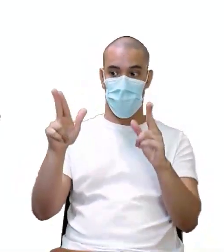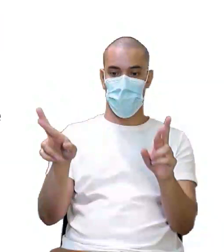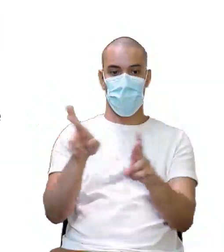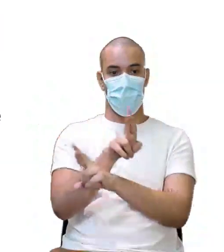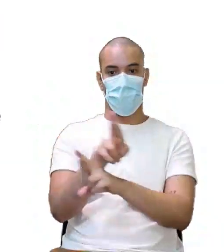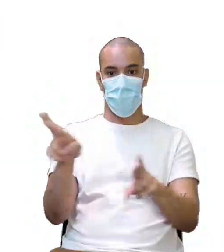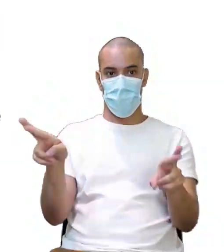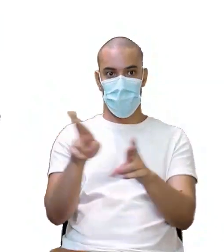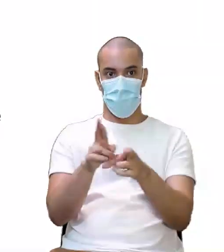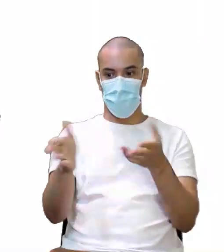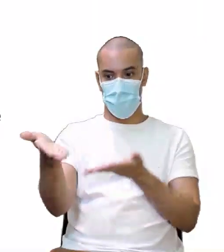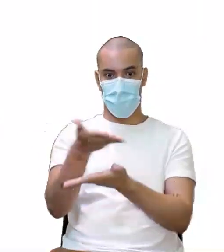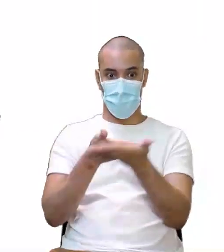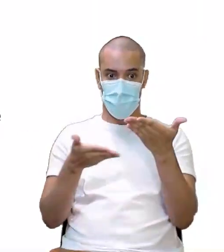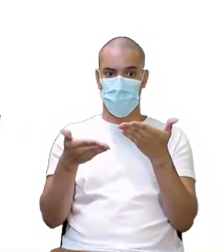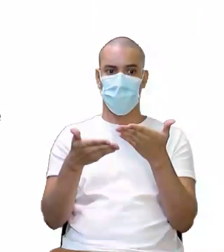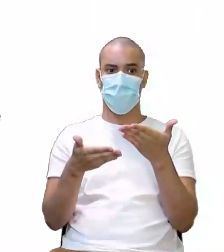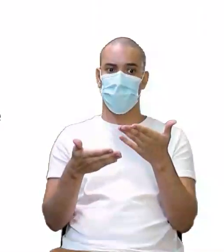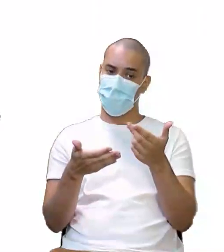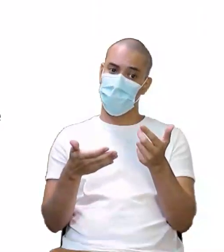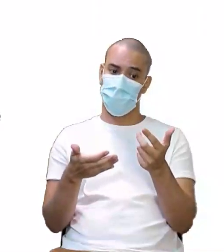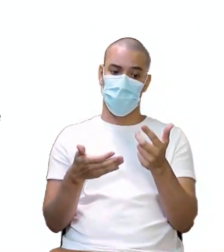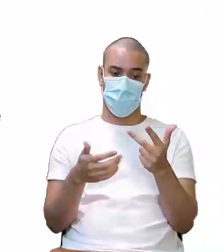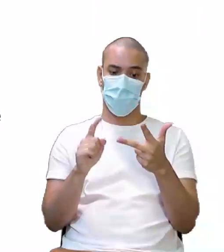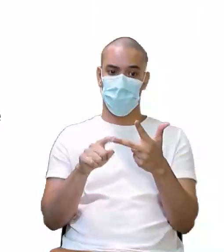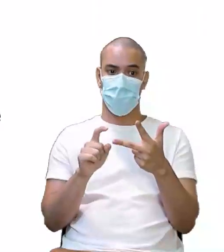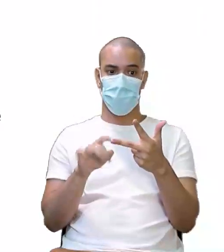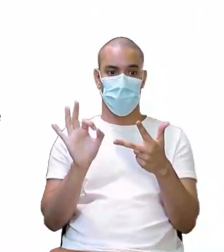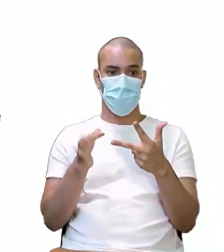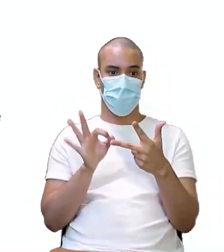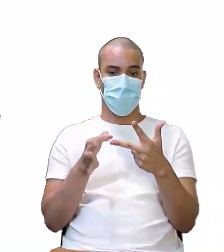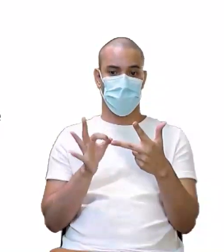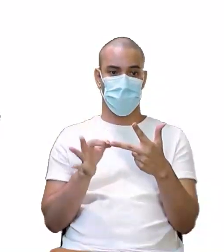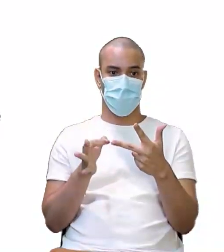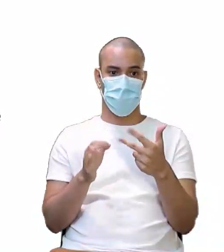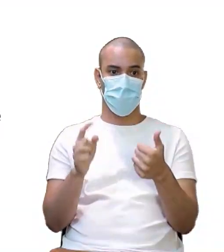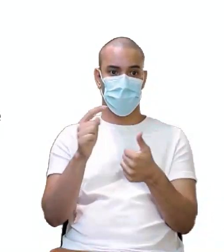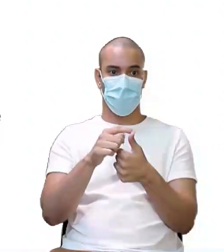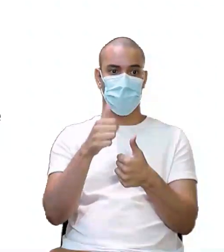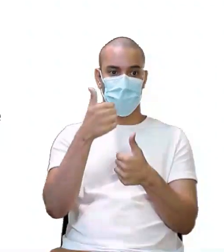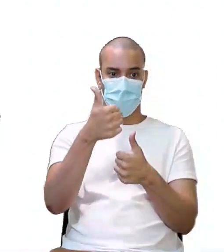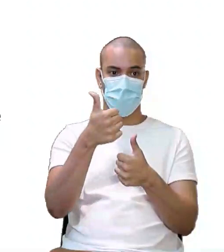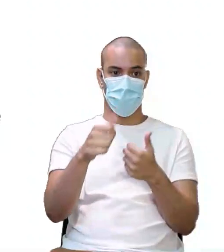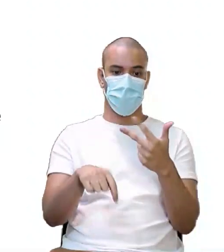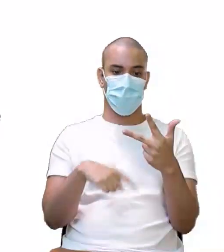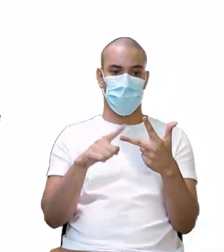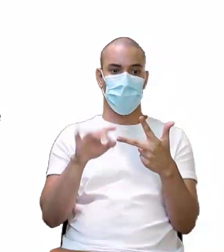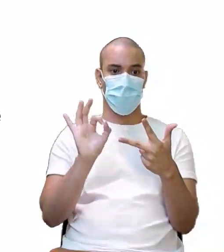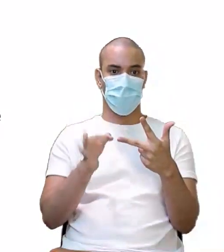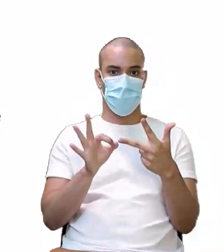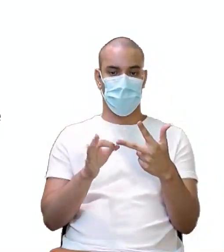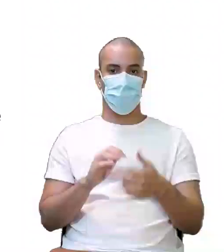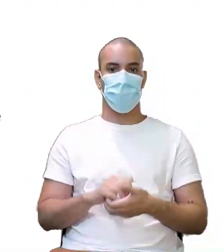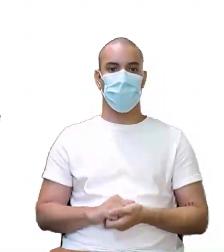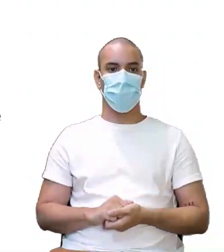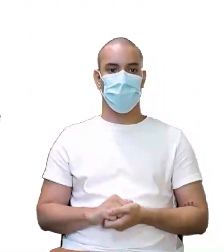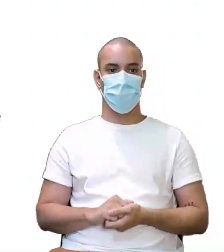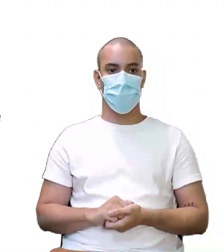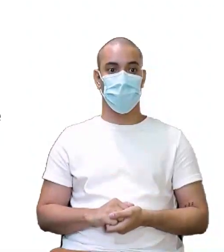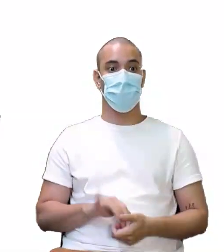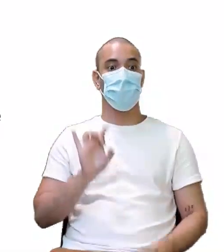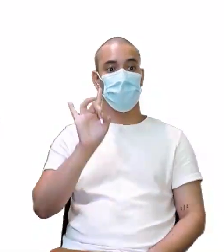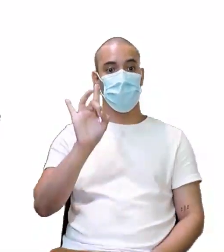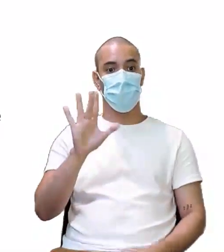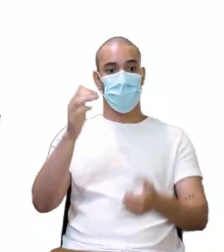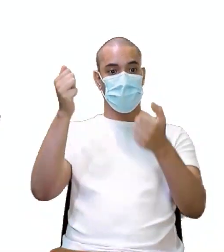relacionando-se entre si. Essa aí pode ser considerada certa, mas vamos ver o que tem para a gente aí, né? Só